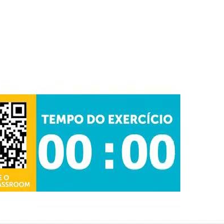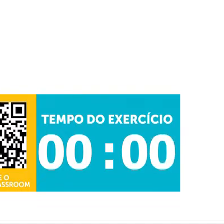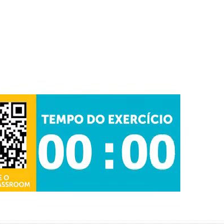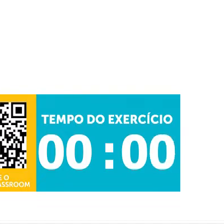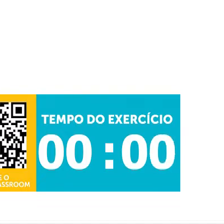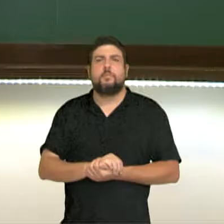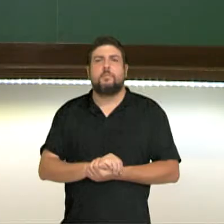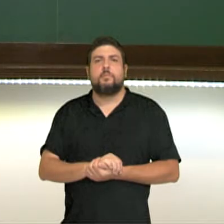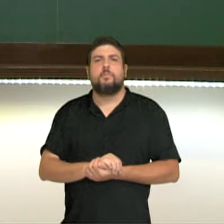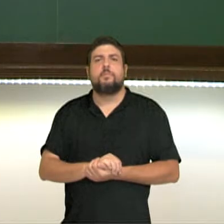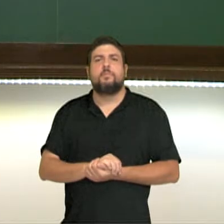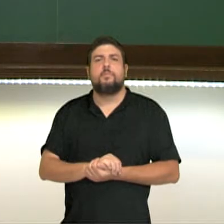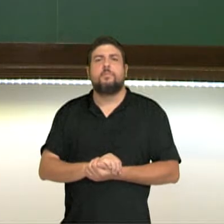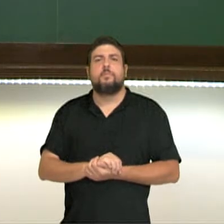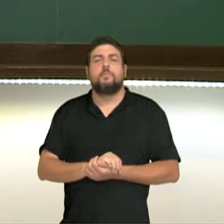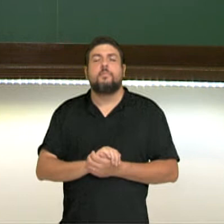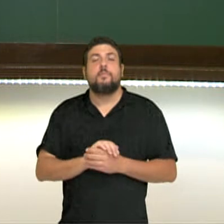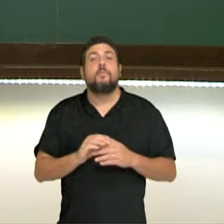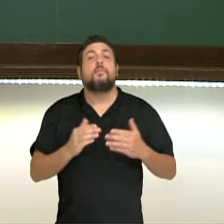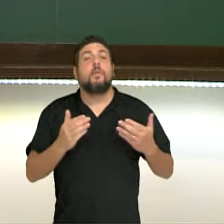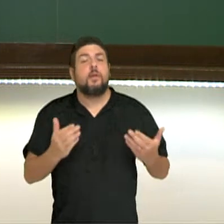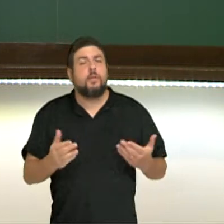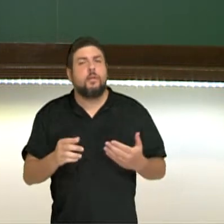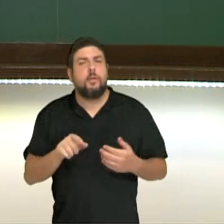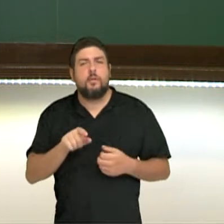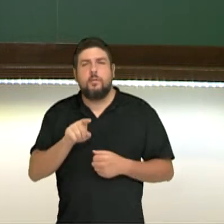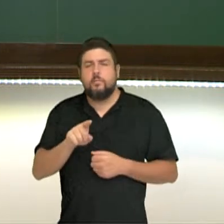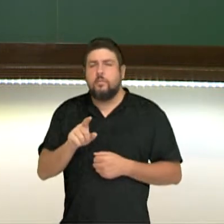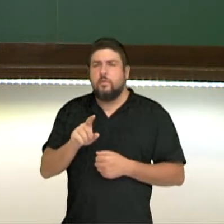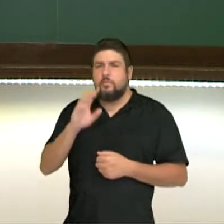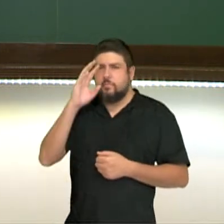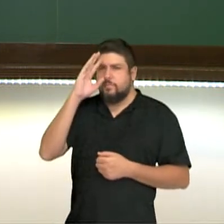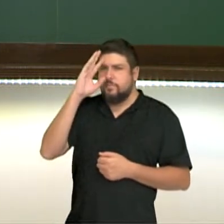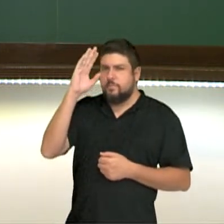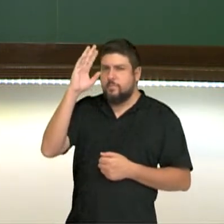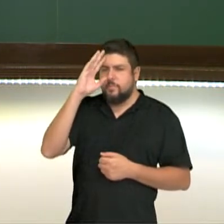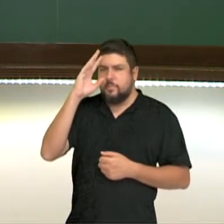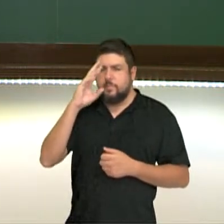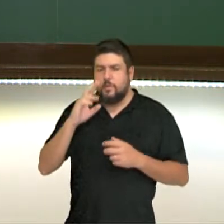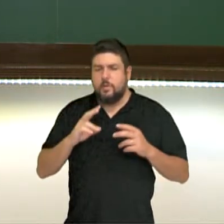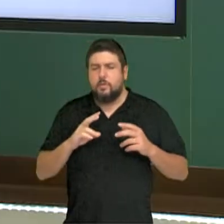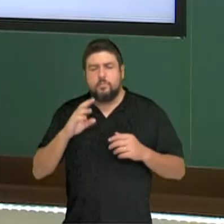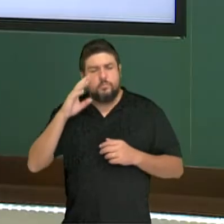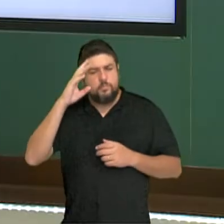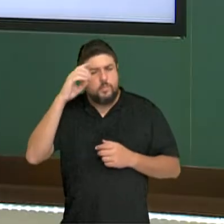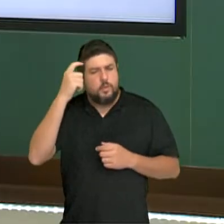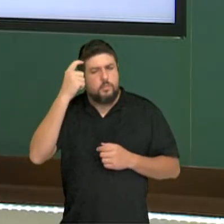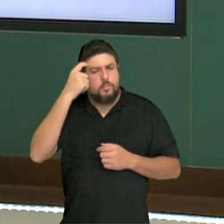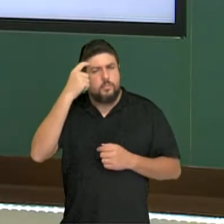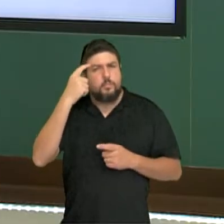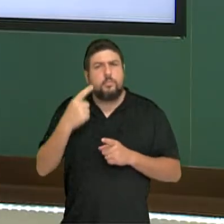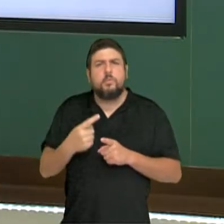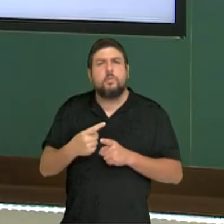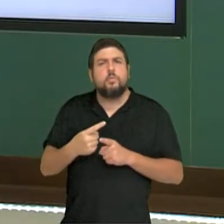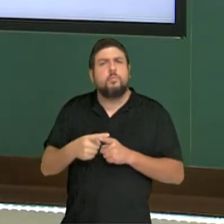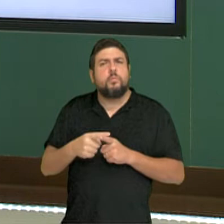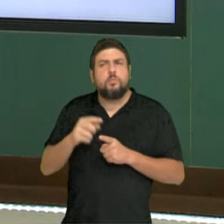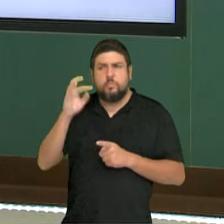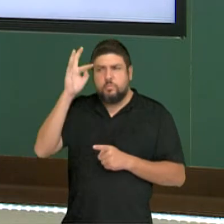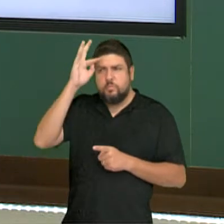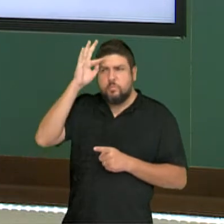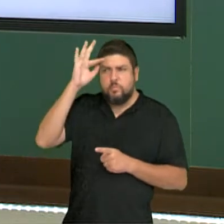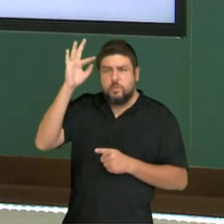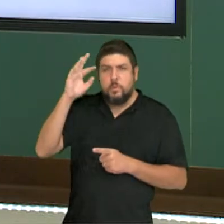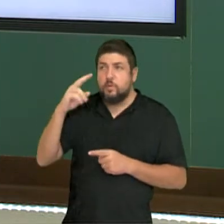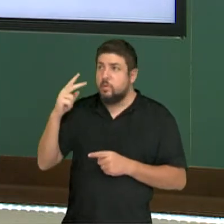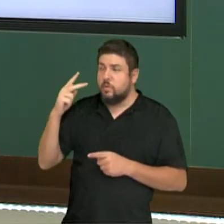E aí Oi e aí conseguiu fazer análise de porque a teoria de